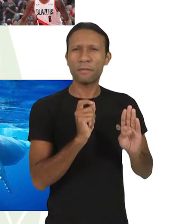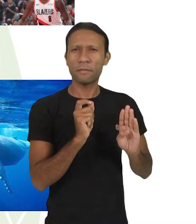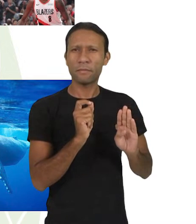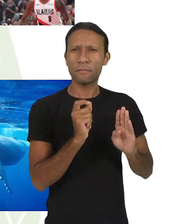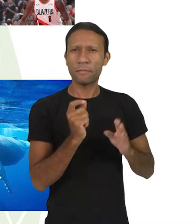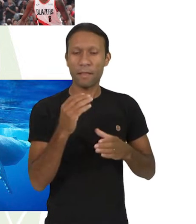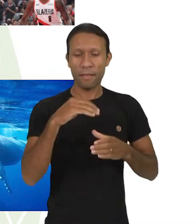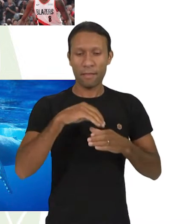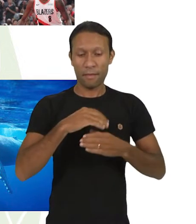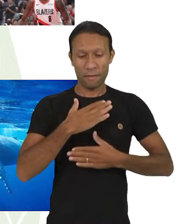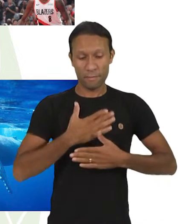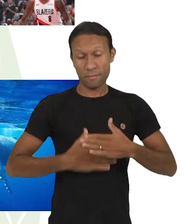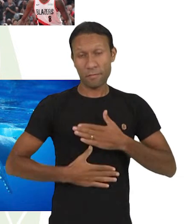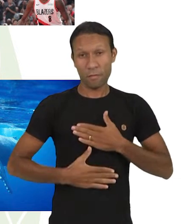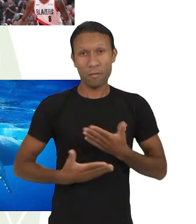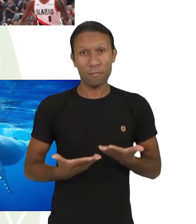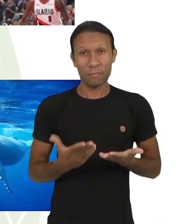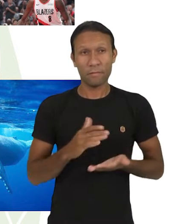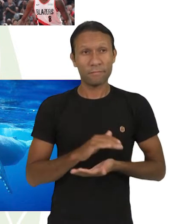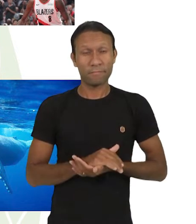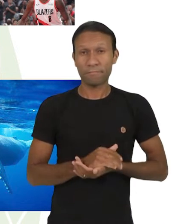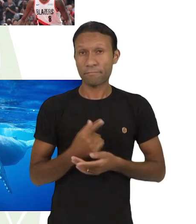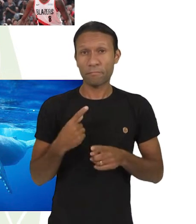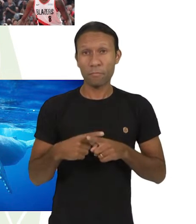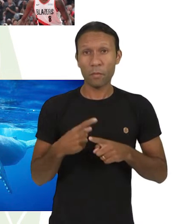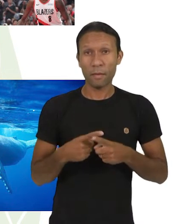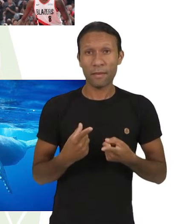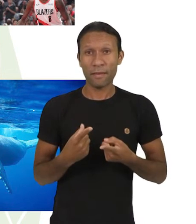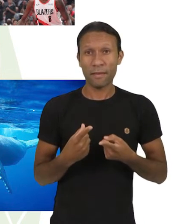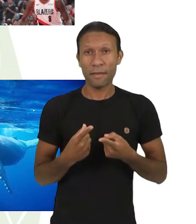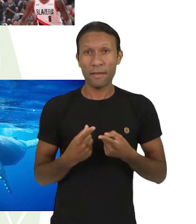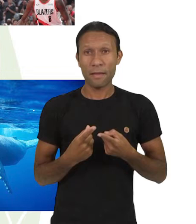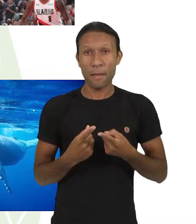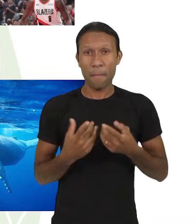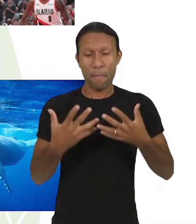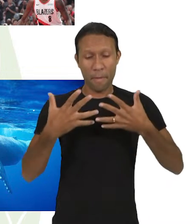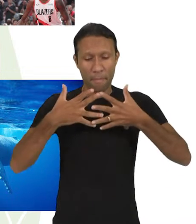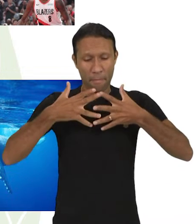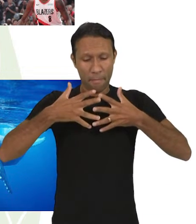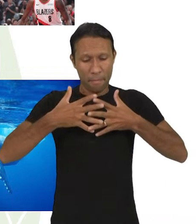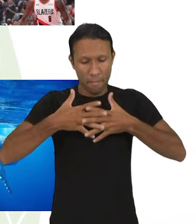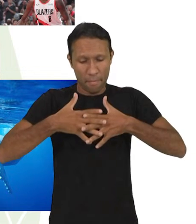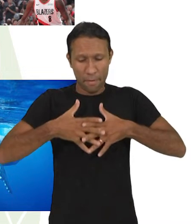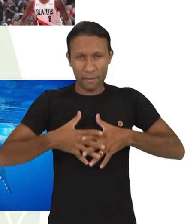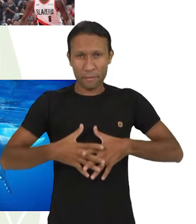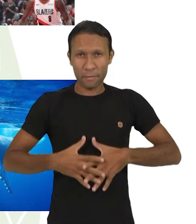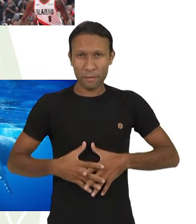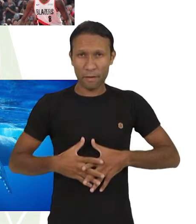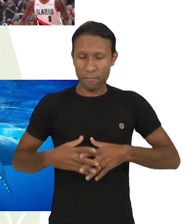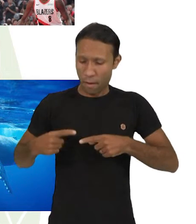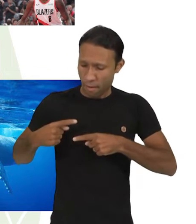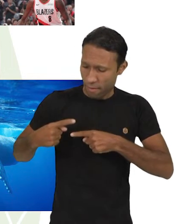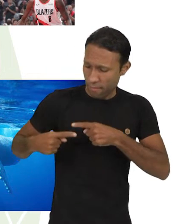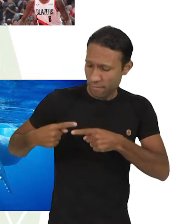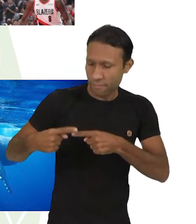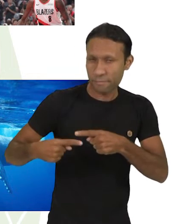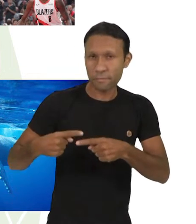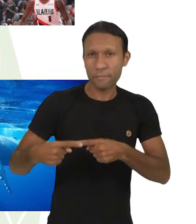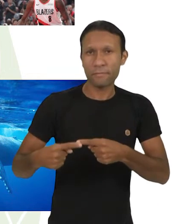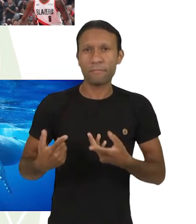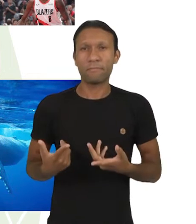funcional também, tá? Porque ó, ela vai trabalhar ó, com o seu metabolismo, vai trabalhar com